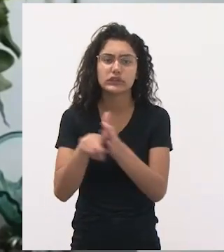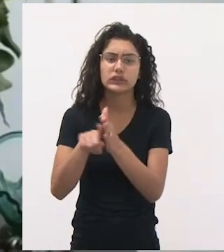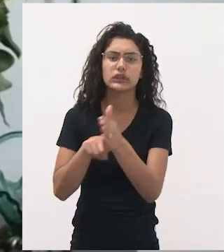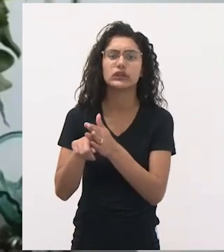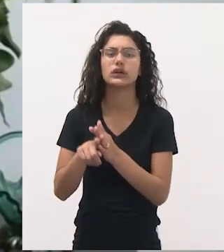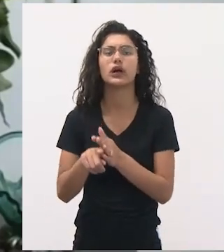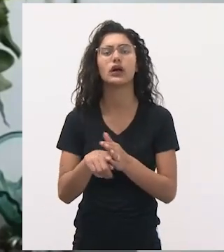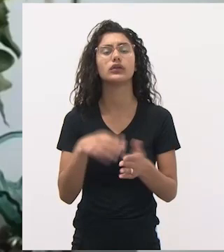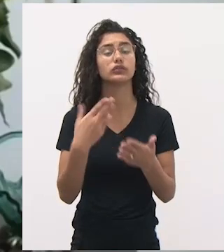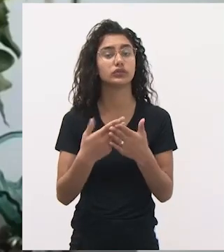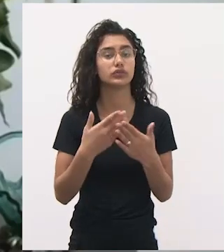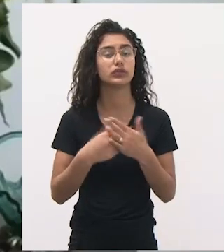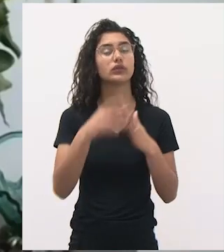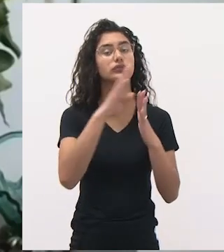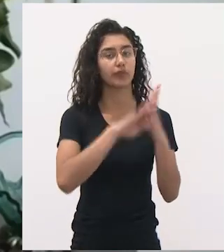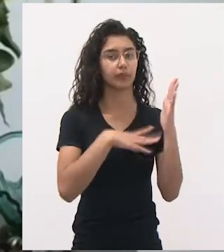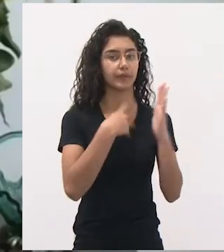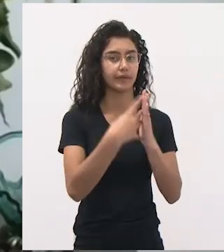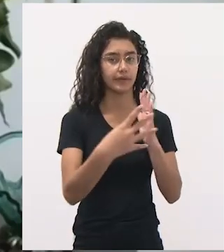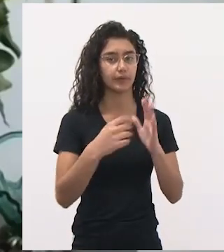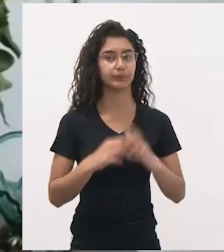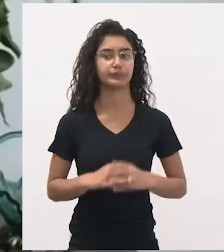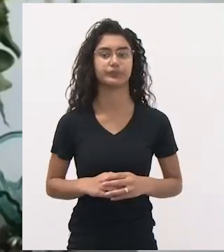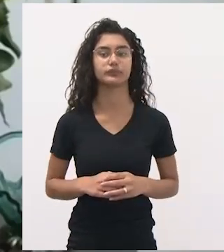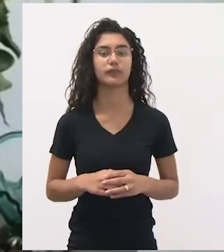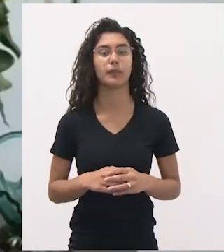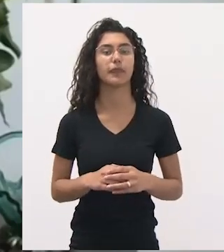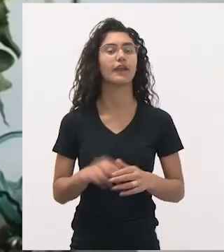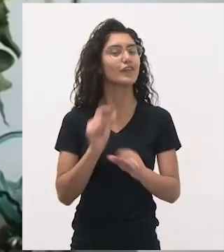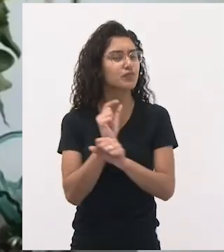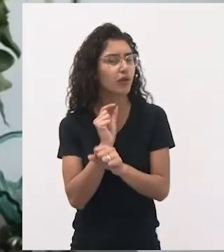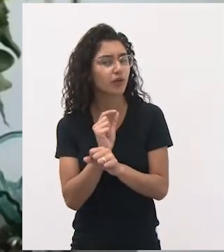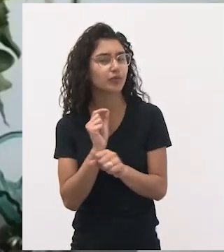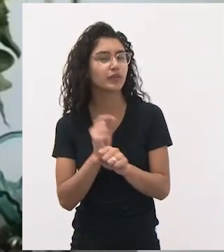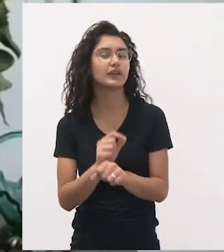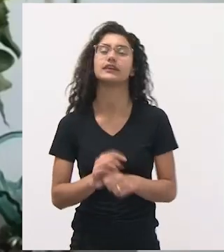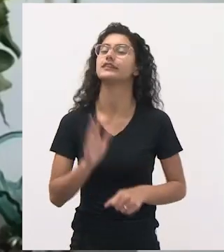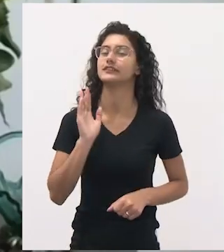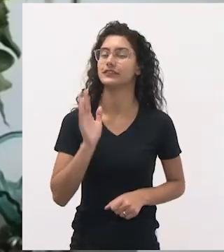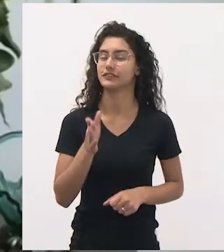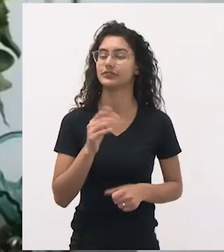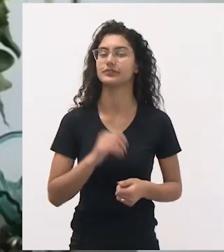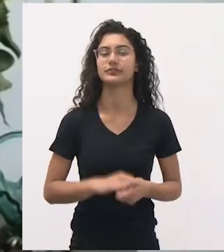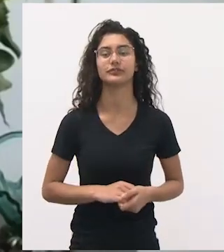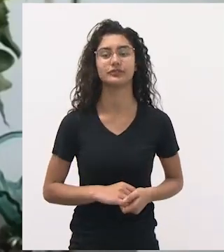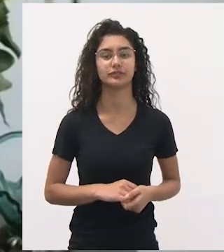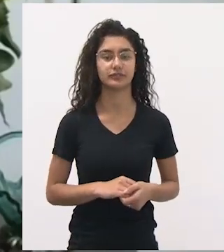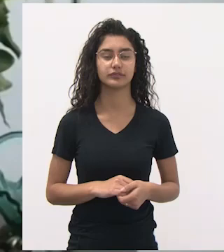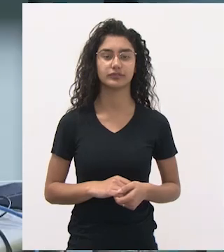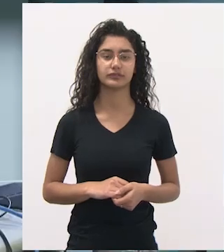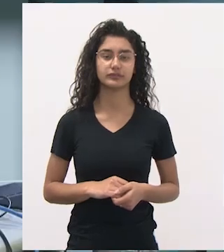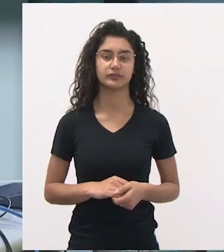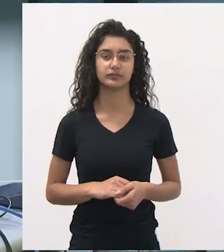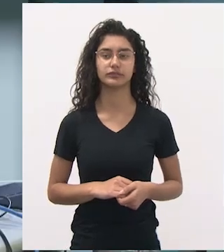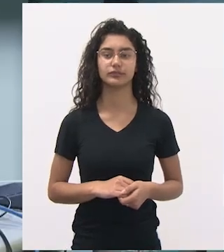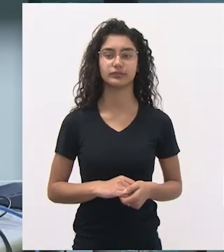para poder gerar a planilha. Vamos, aguarde um pouquinho que vai chegar.